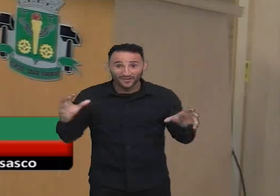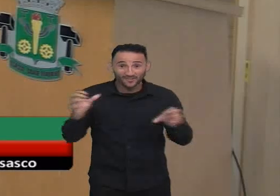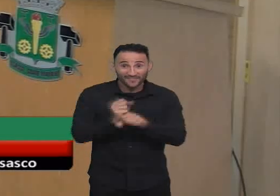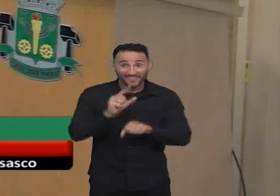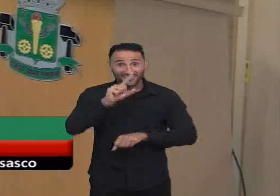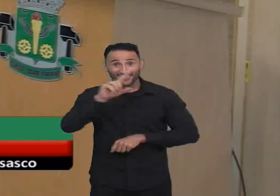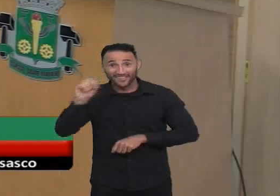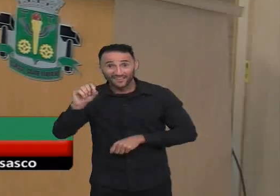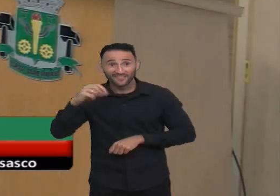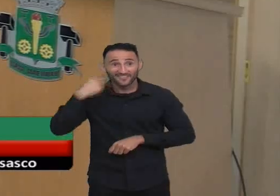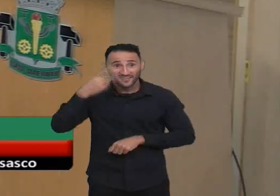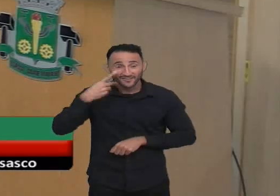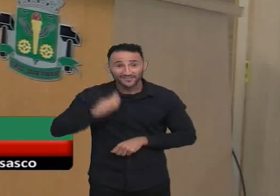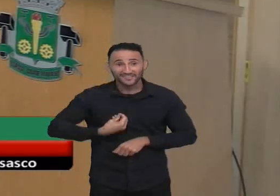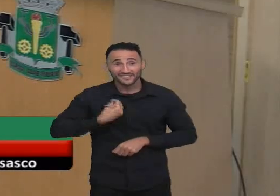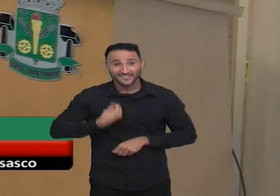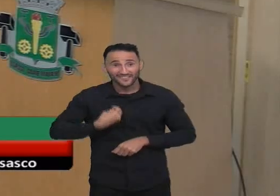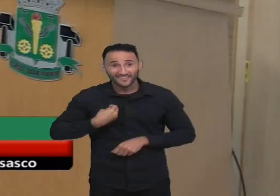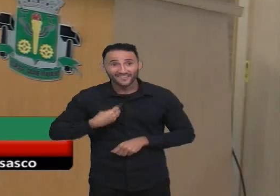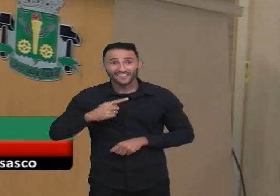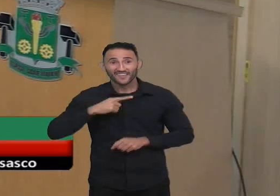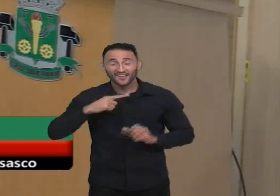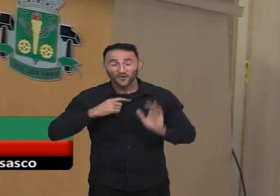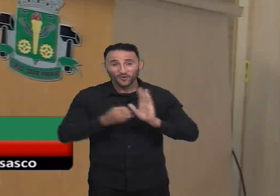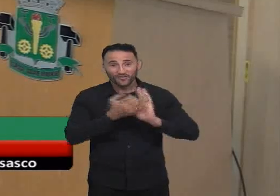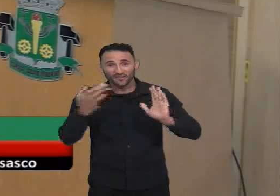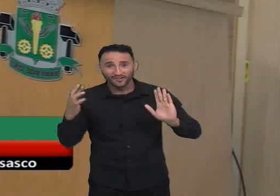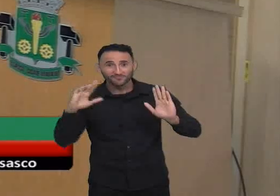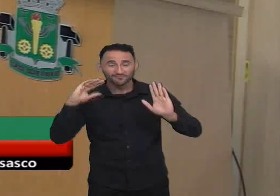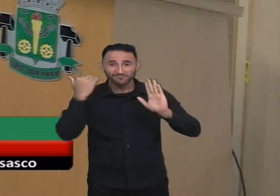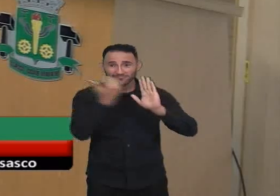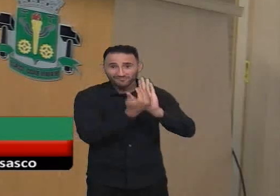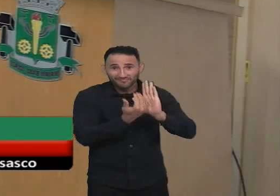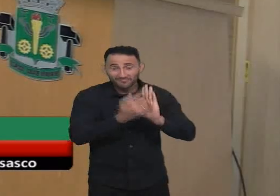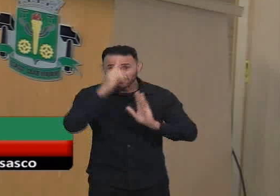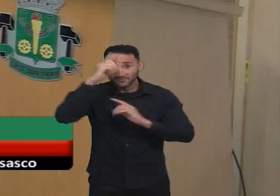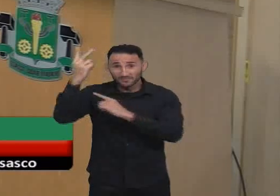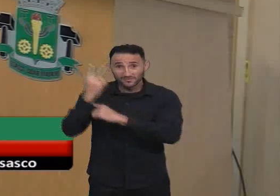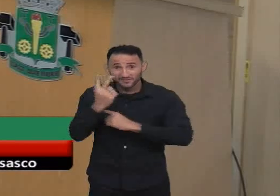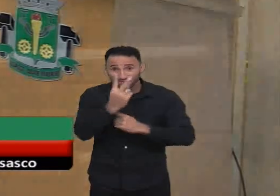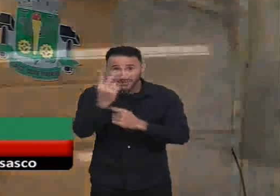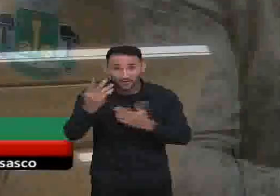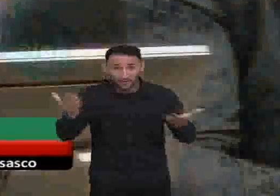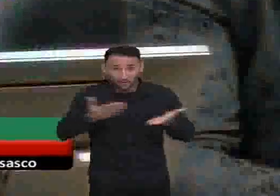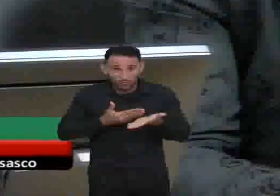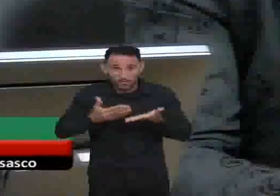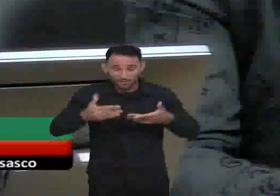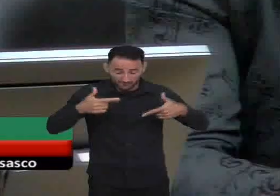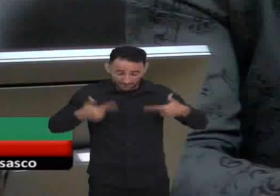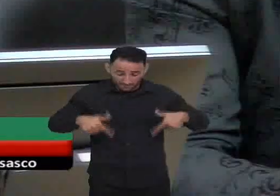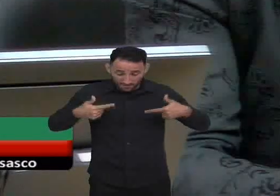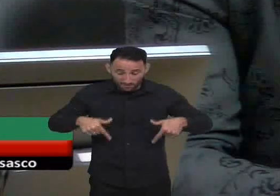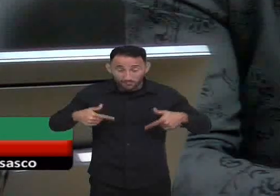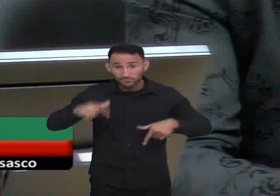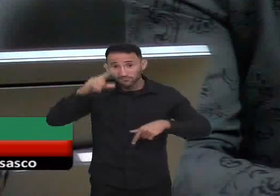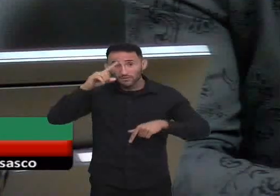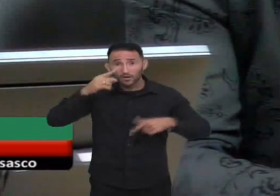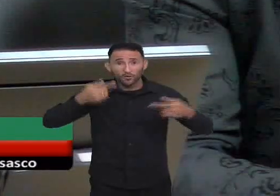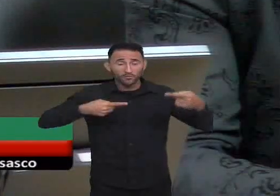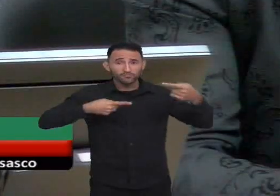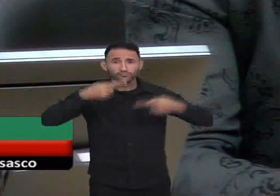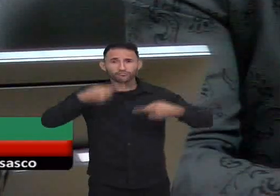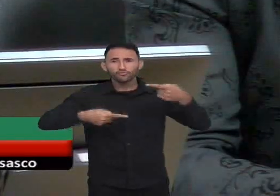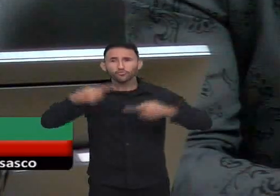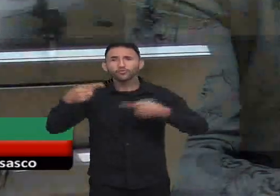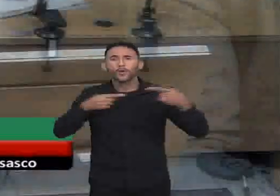presentes. Havendo o número regimental, sob a proteção de Deus, iniciamos o nosso trabalho. Está em discussão a ata